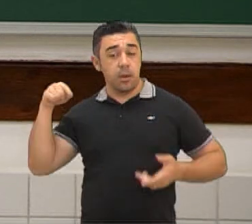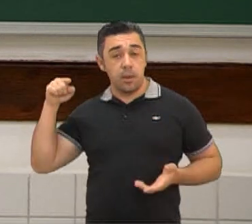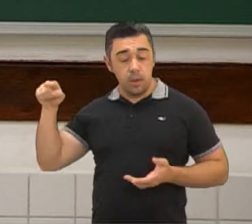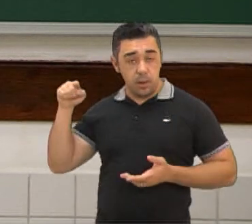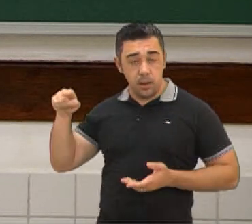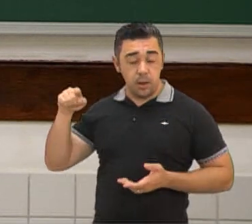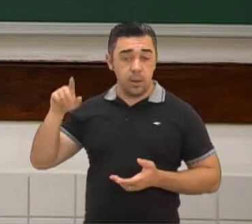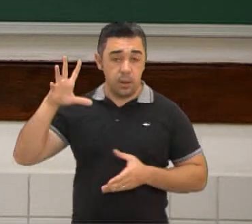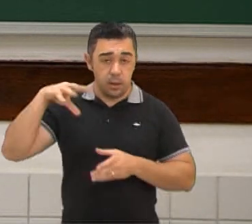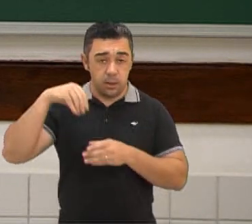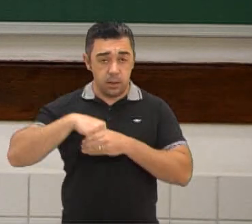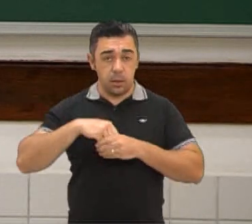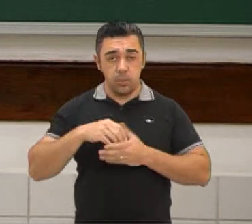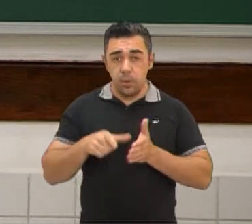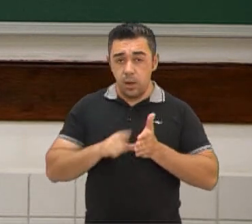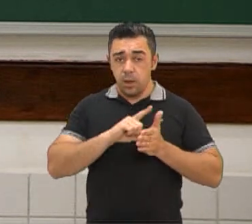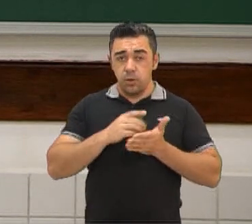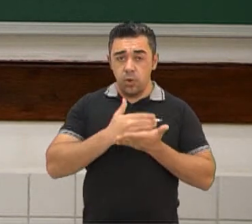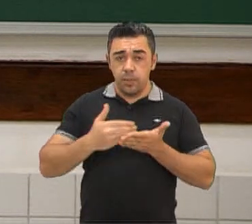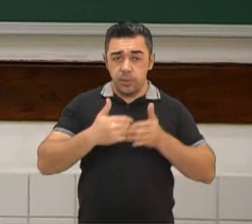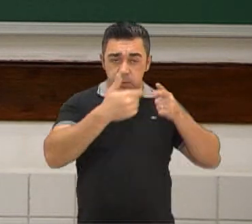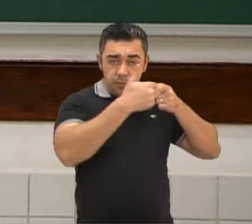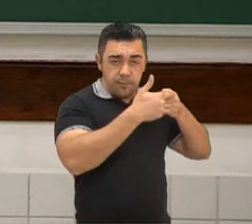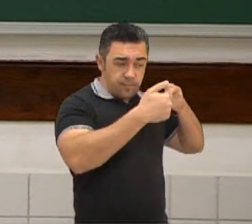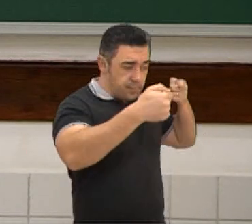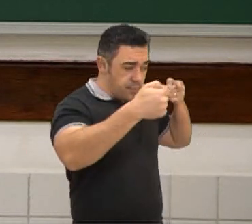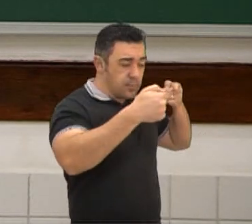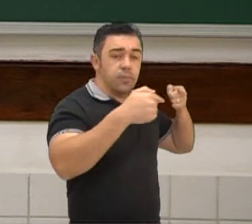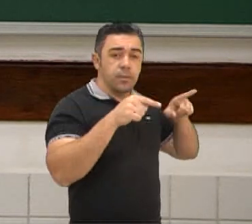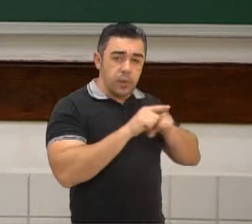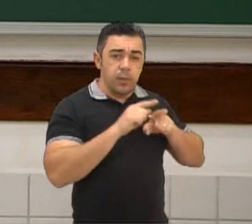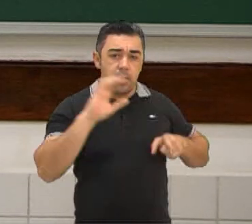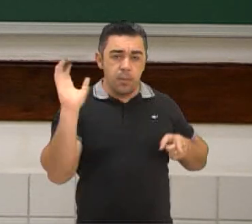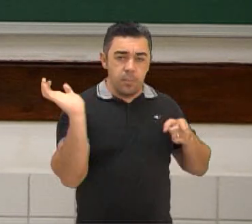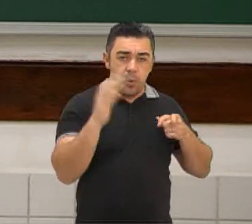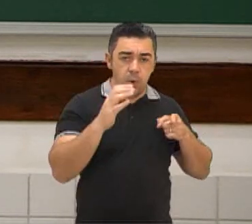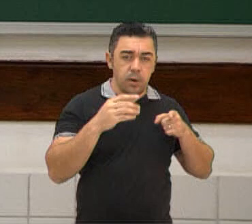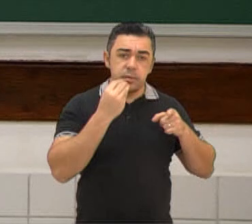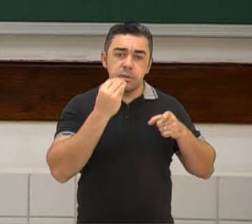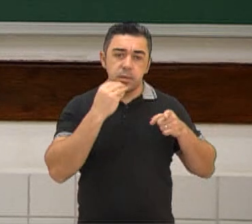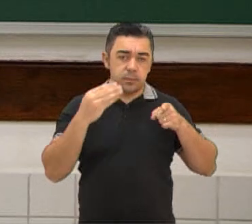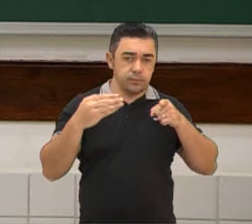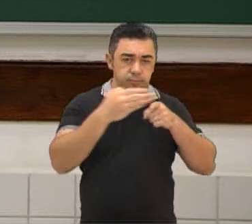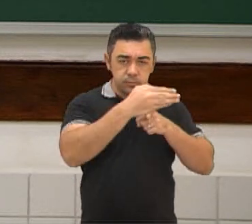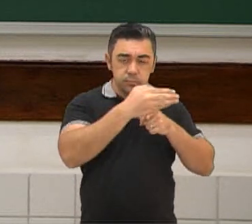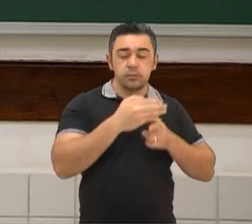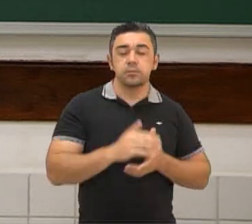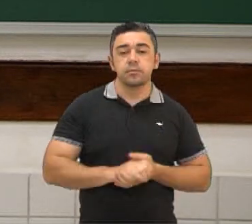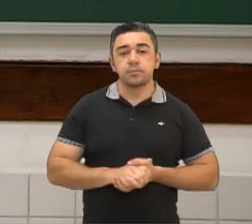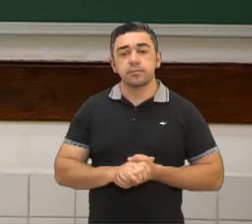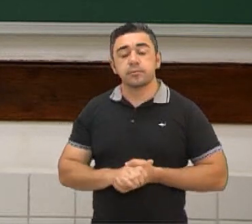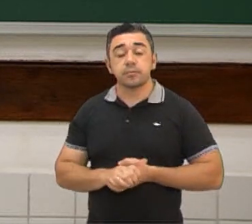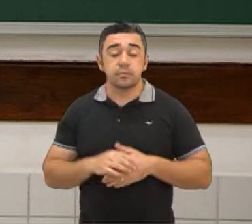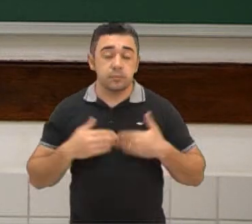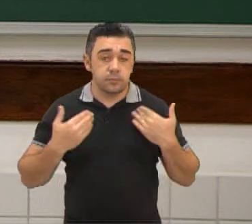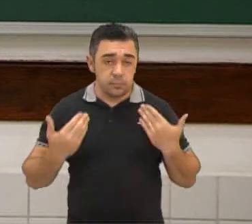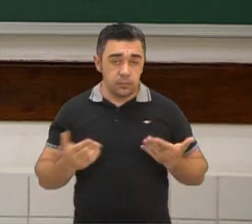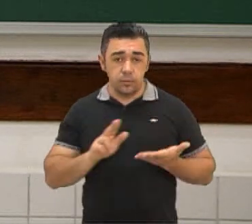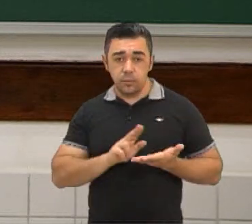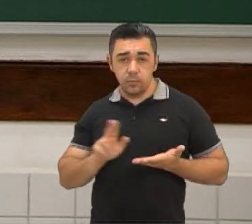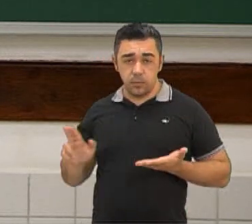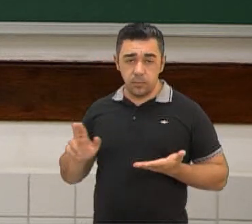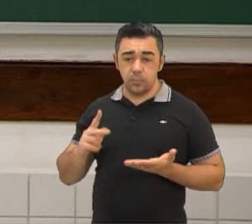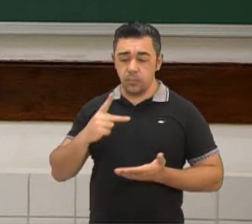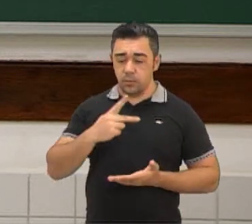da piscina, inicialmente o objetivo era o mesmo, levar a bola até a linha de fundo do adversário, o